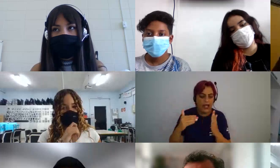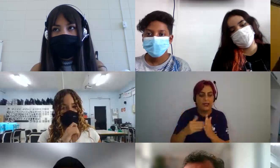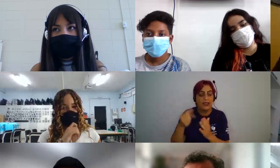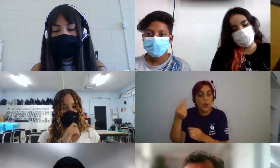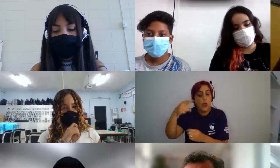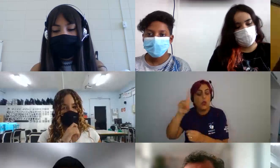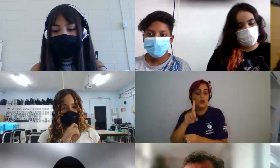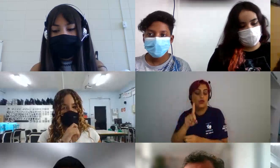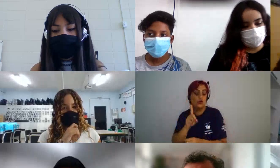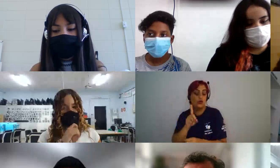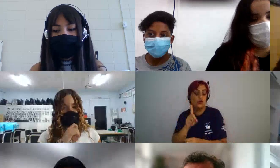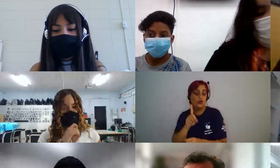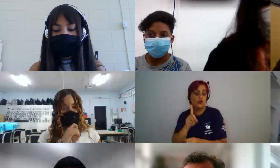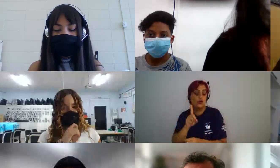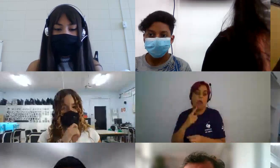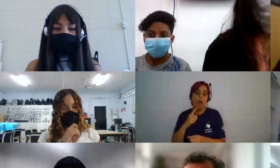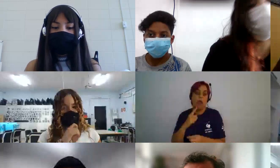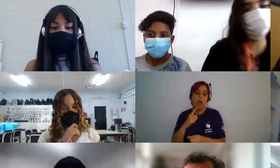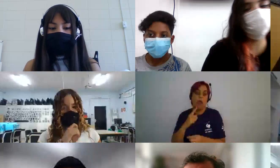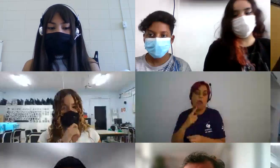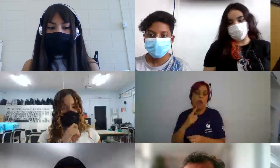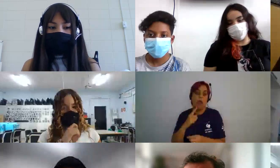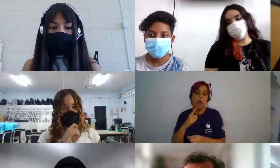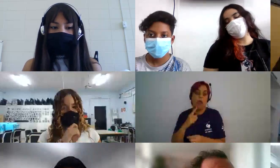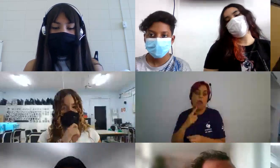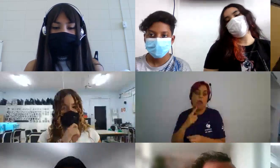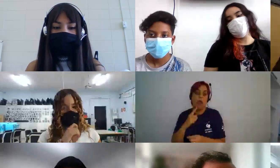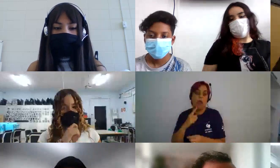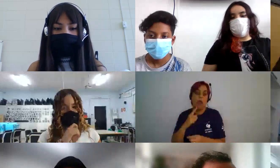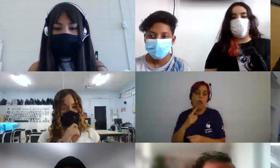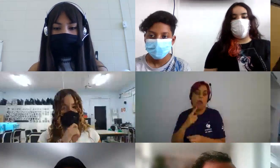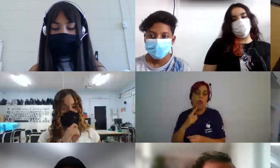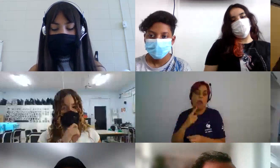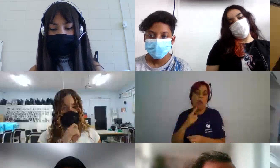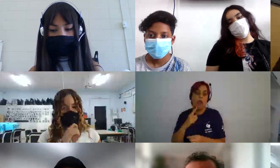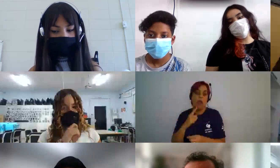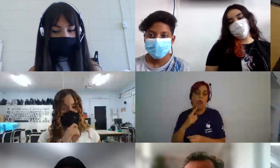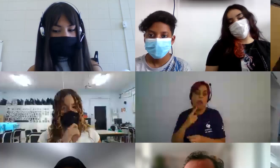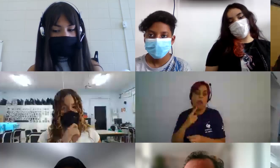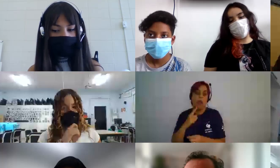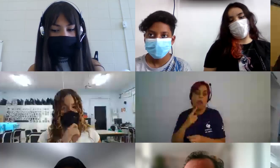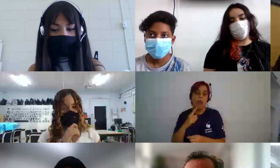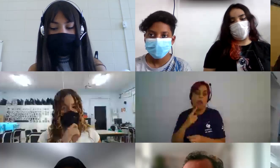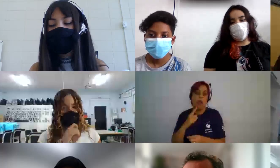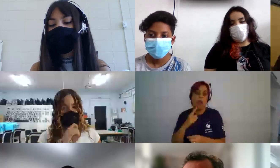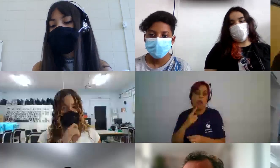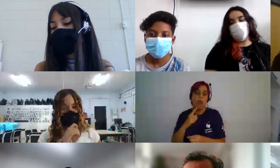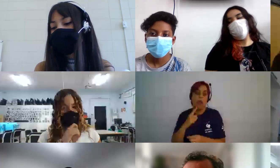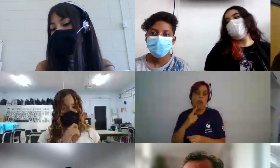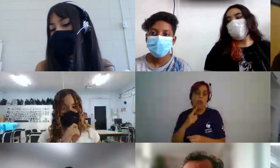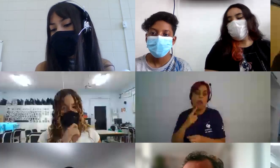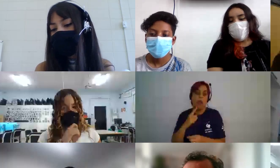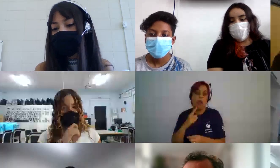maneira como a gente conversa, se veste, se relaciona, fala,